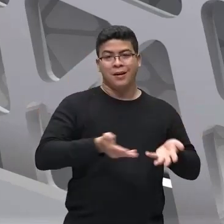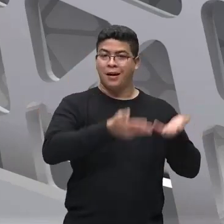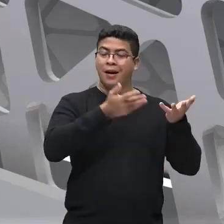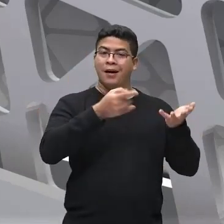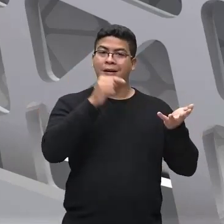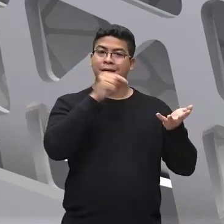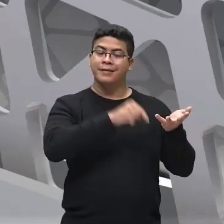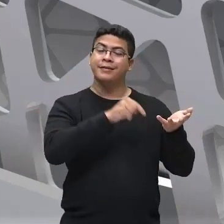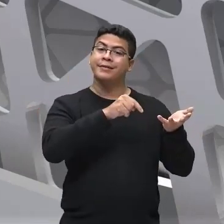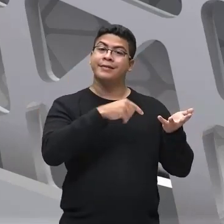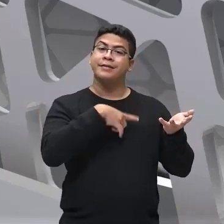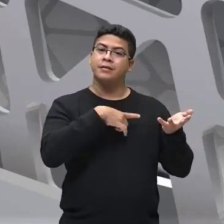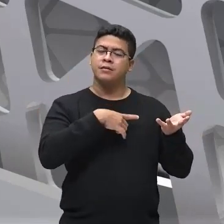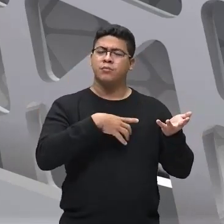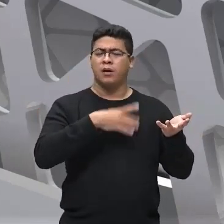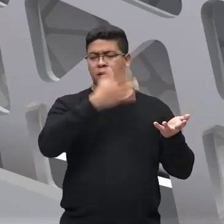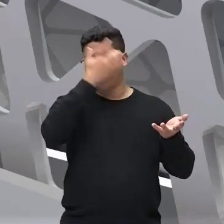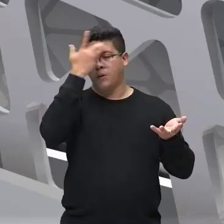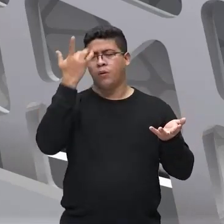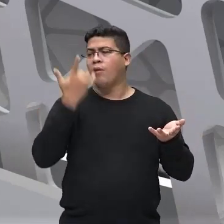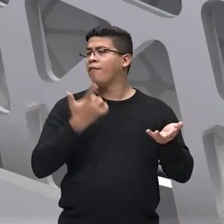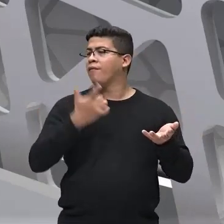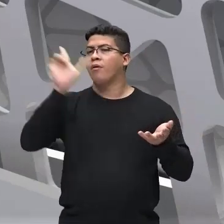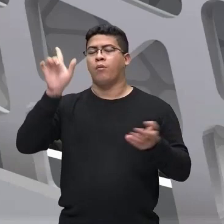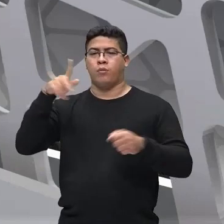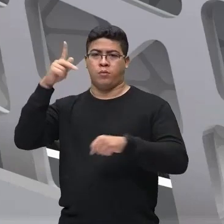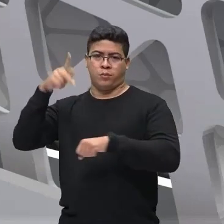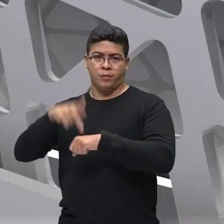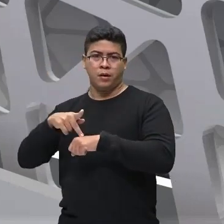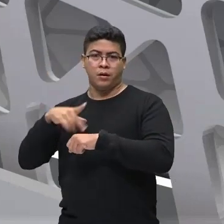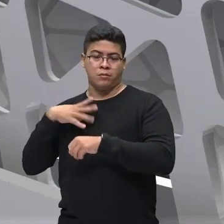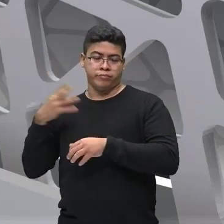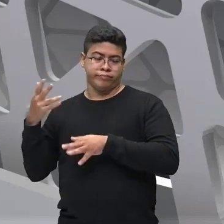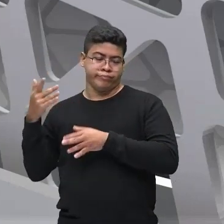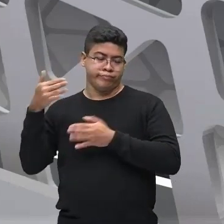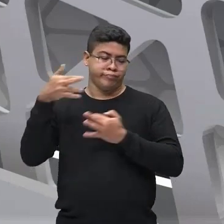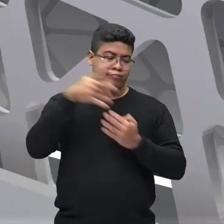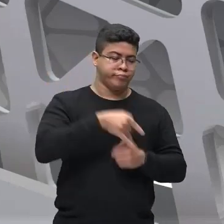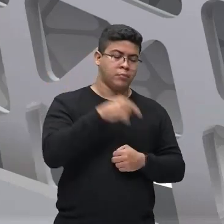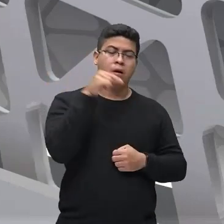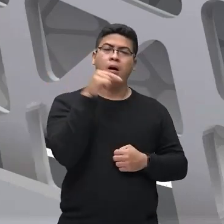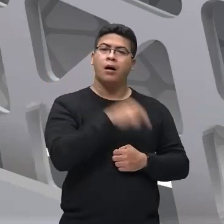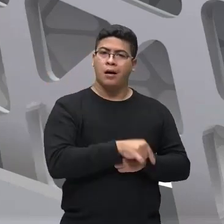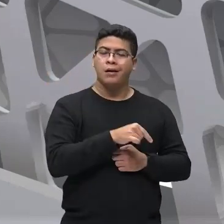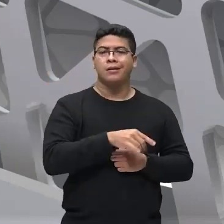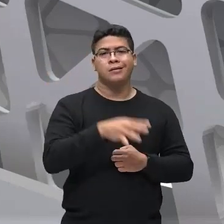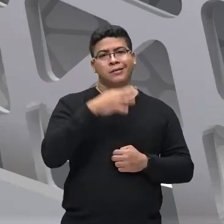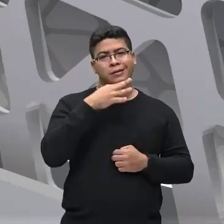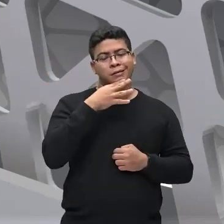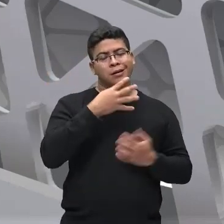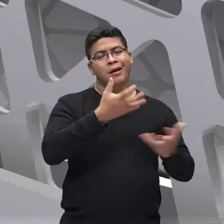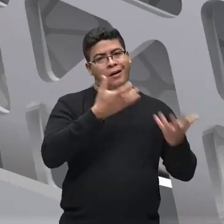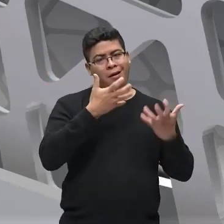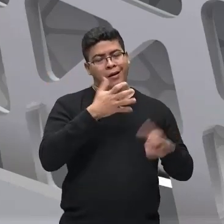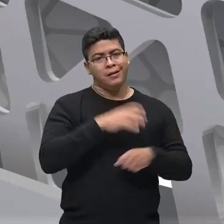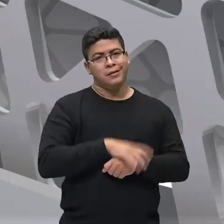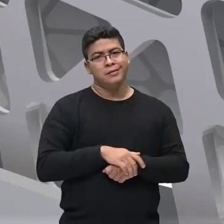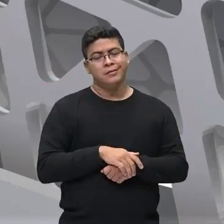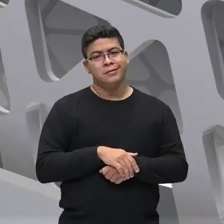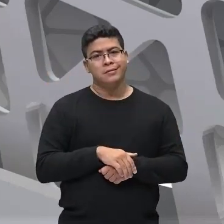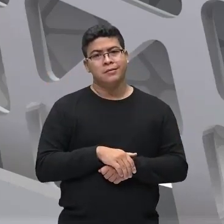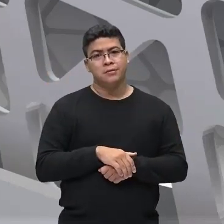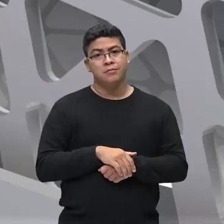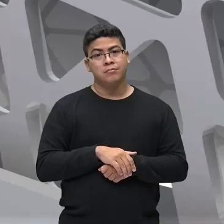vem de fora quer conhecer a cultura, o lado cultural e folclórico, até mesmo